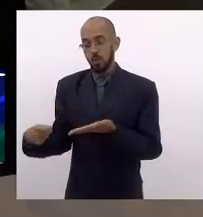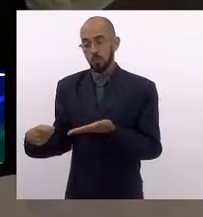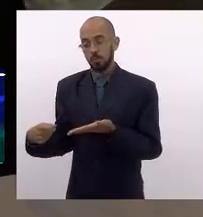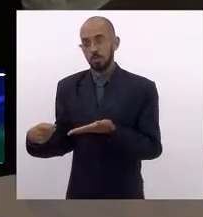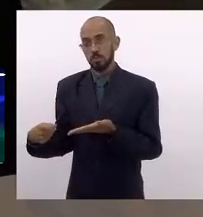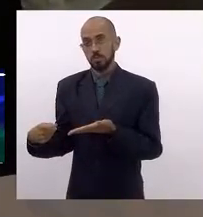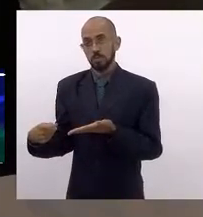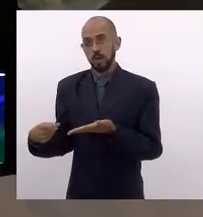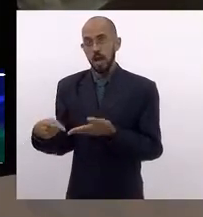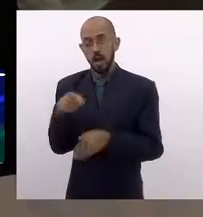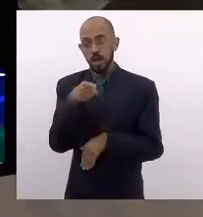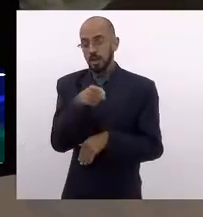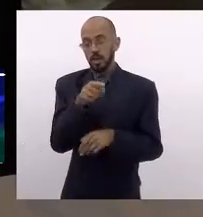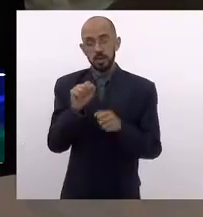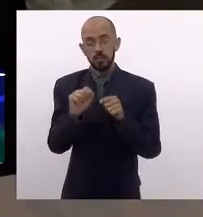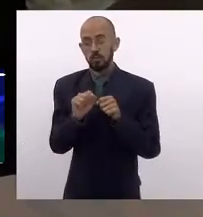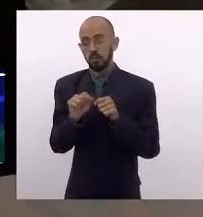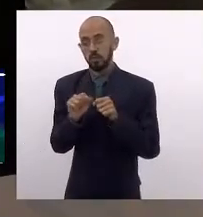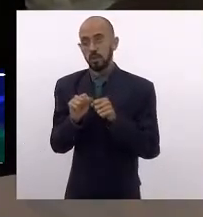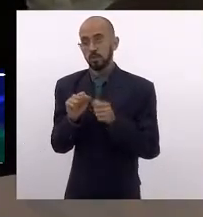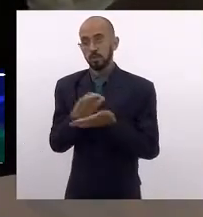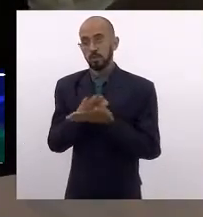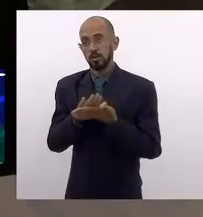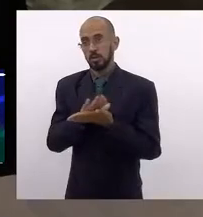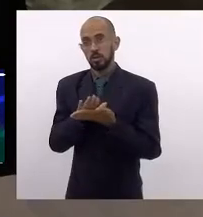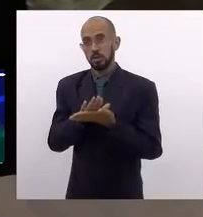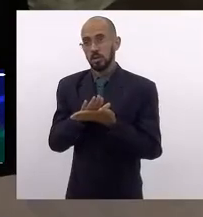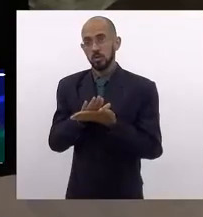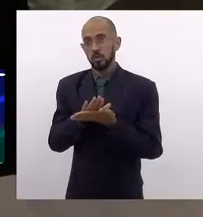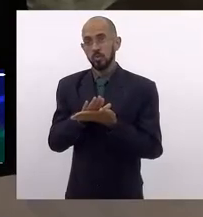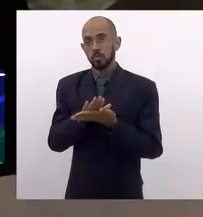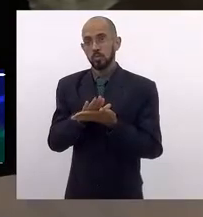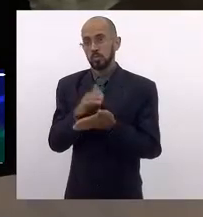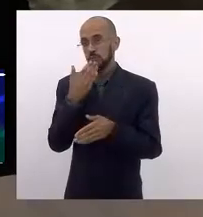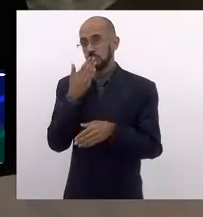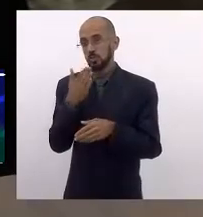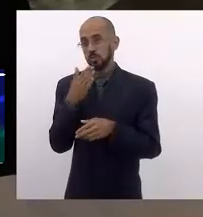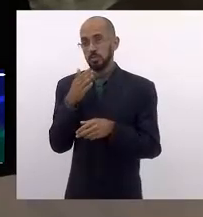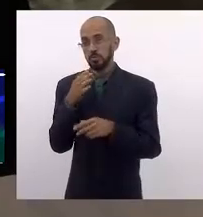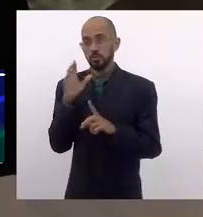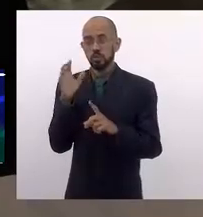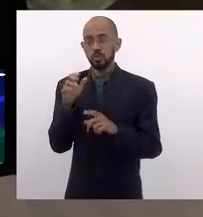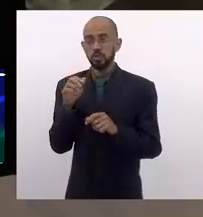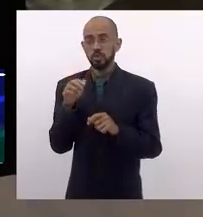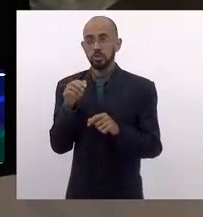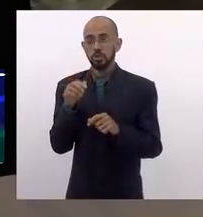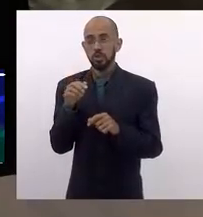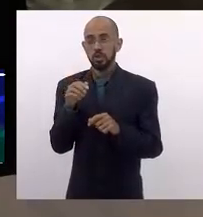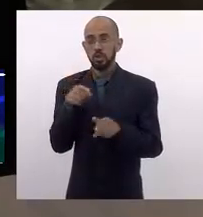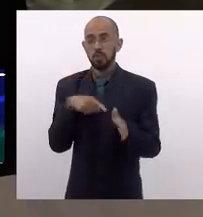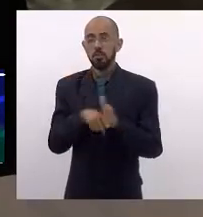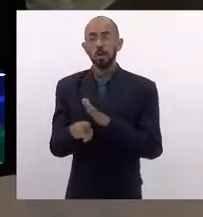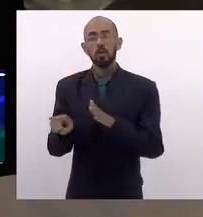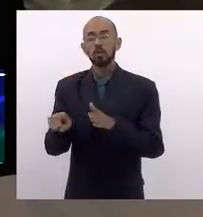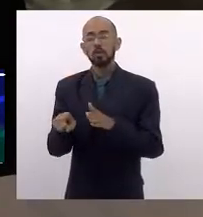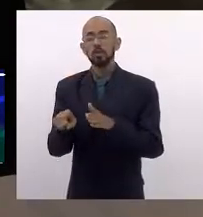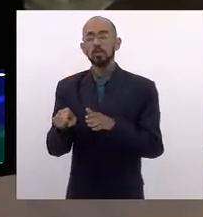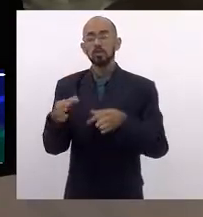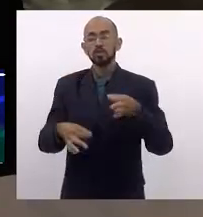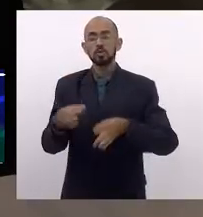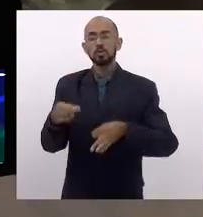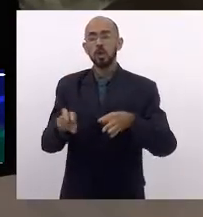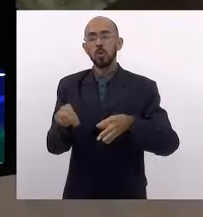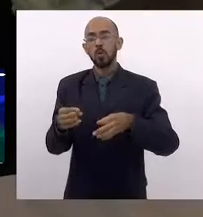aí ele não foi feito nenhum tipo de intervenção tenta um pouco judicial nem tão-pouco política